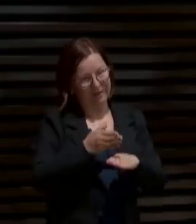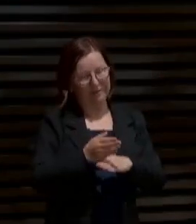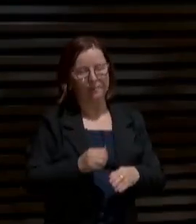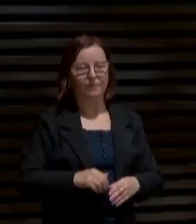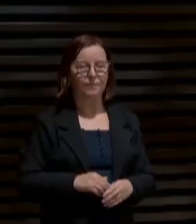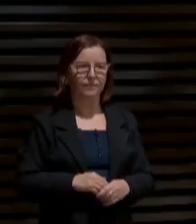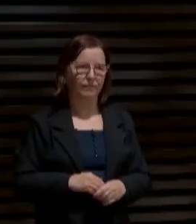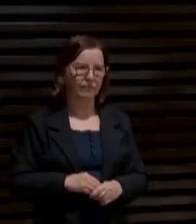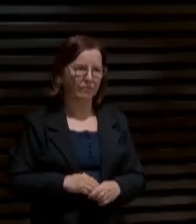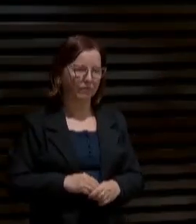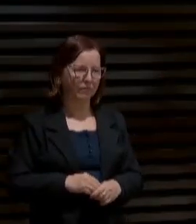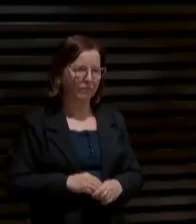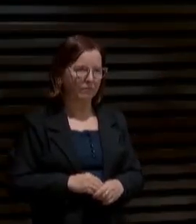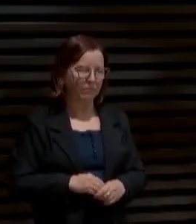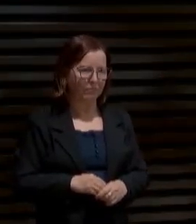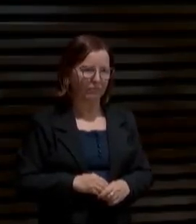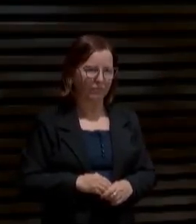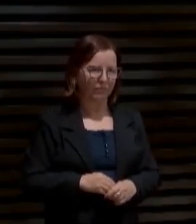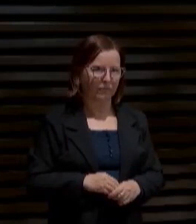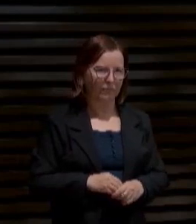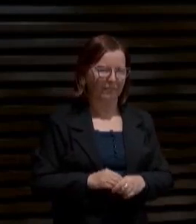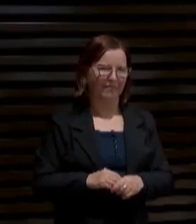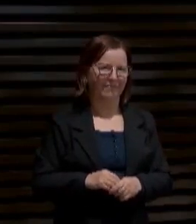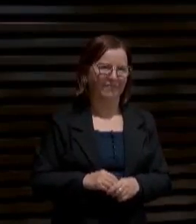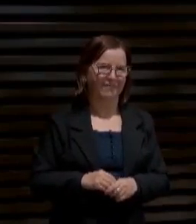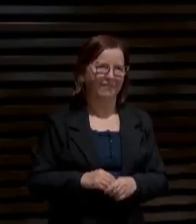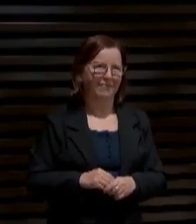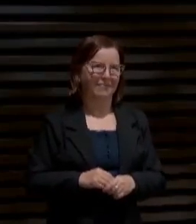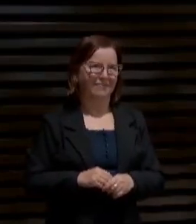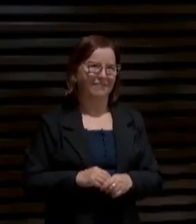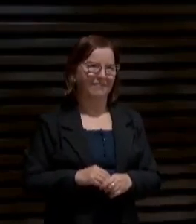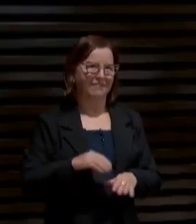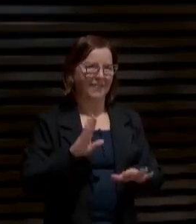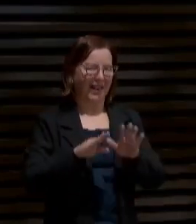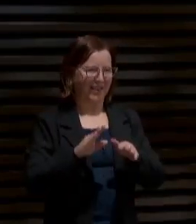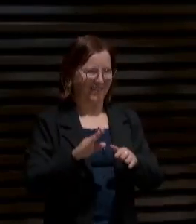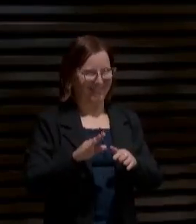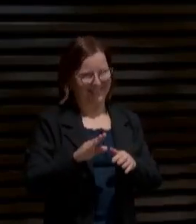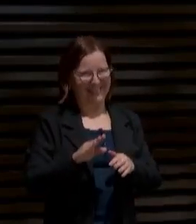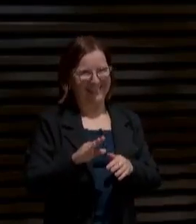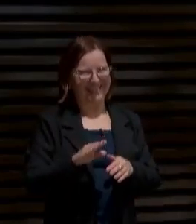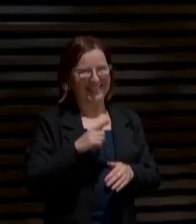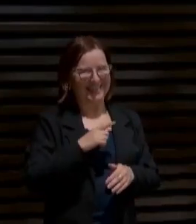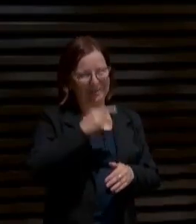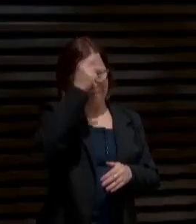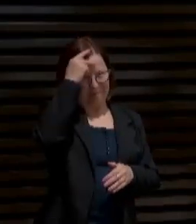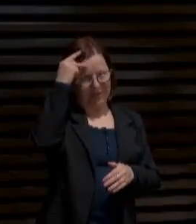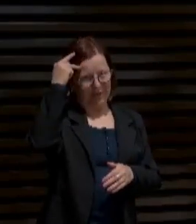se você assistiu aquele Cristão 007 né aquele agente especial ninguém sabe que ele é cristão